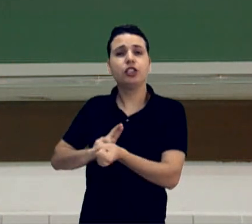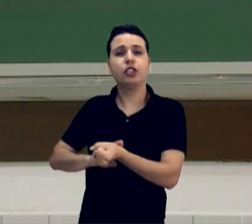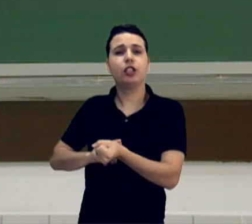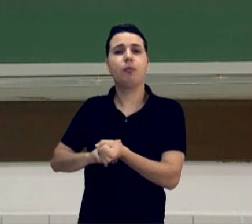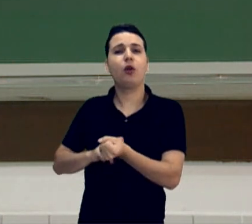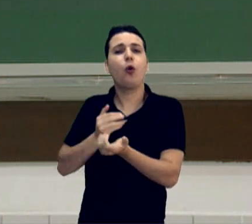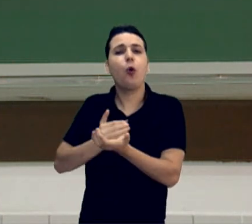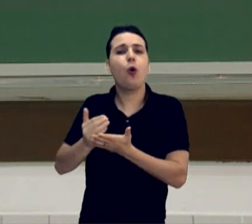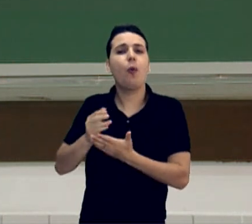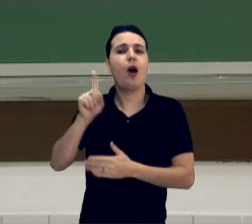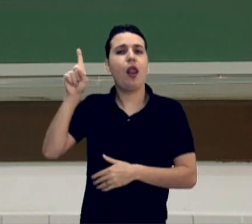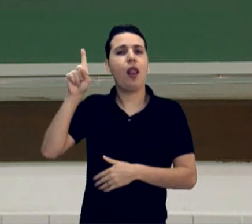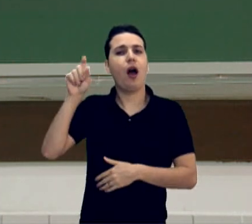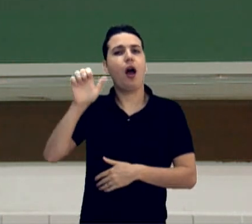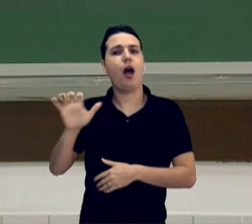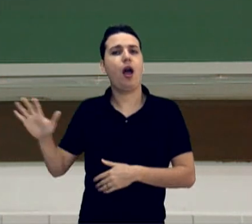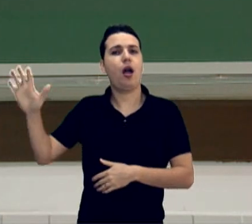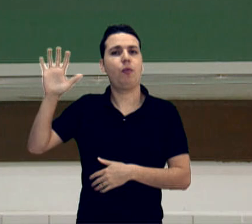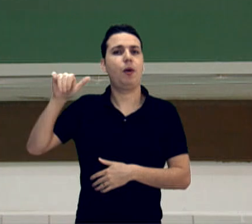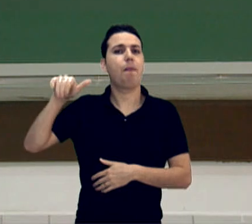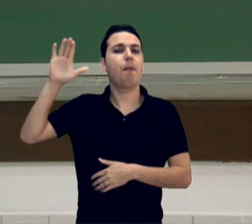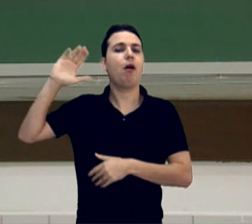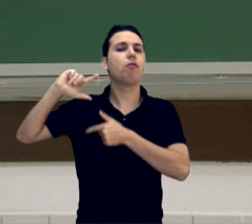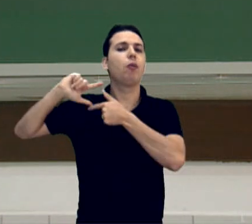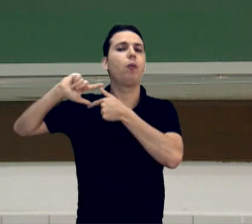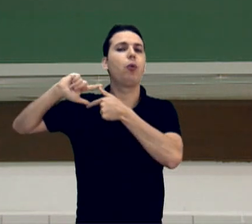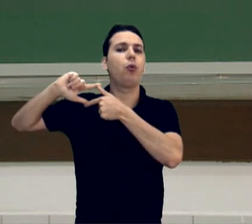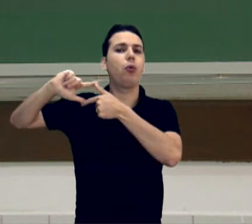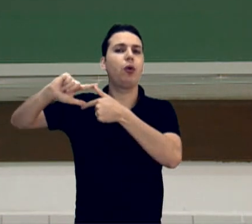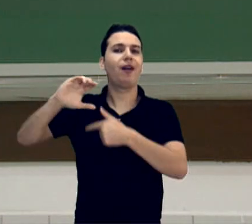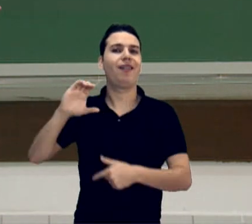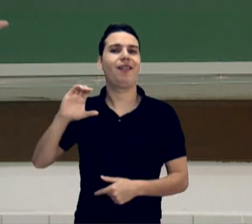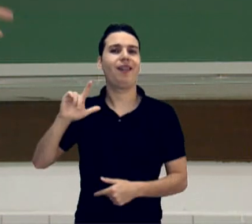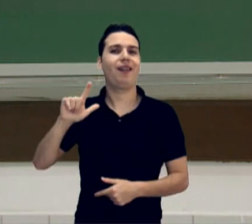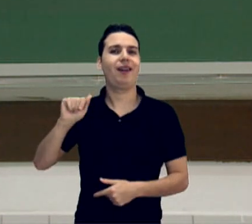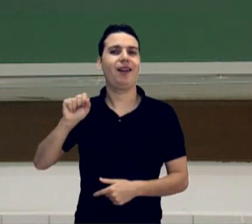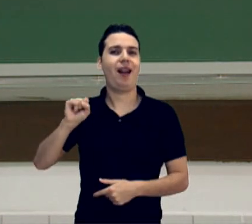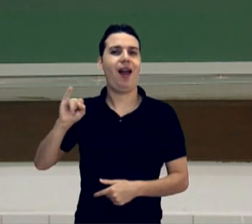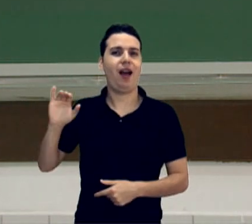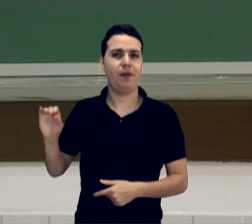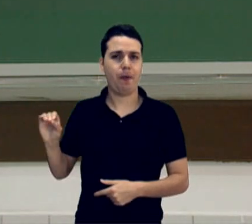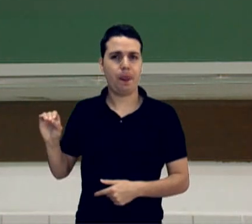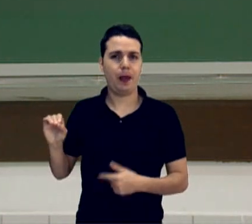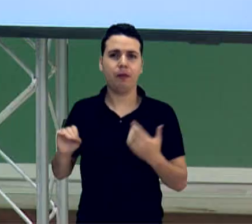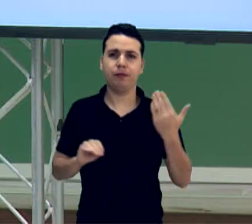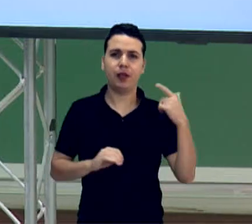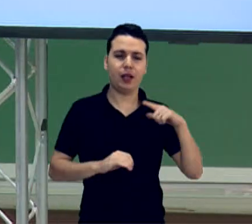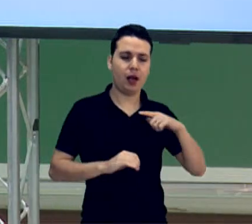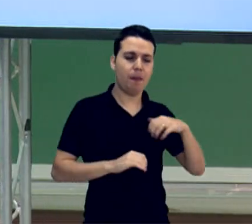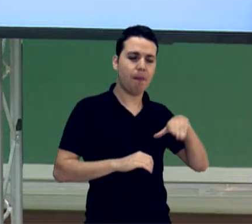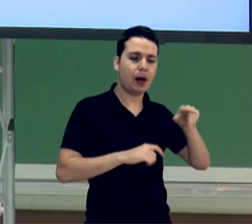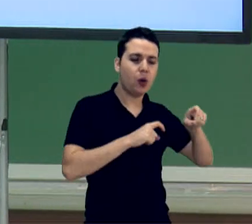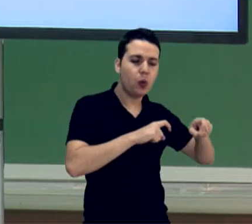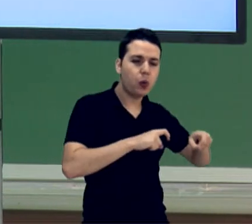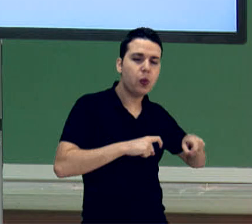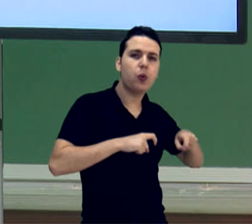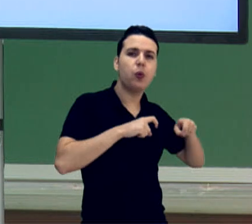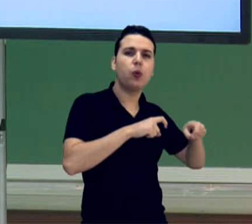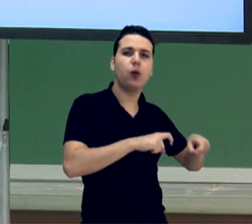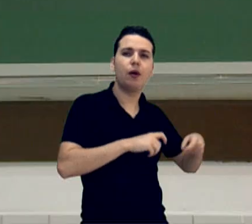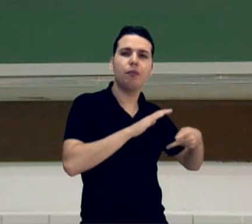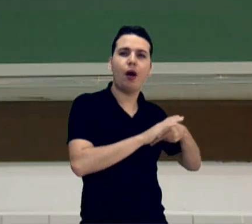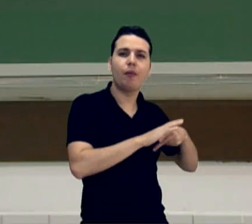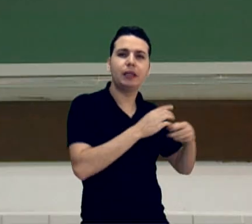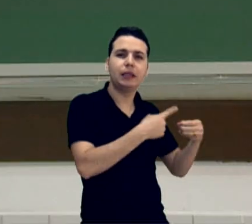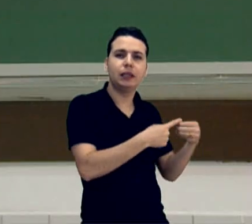na Europa, então ele já é mais clássico. Se antes a gente tinha rancheira mais rural, mais do interior, nós